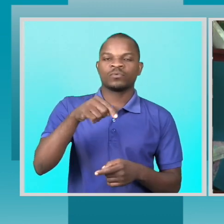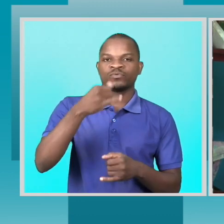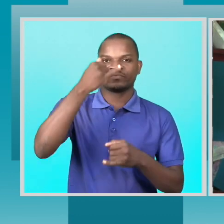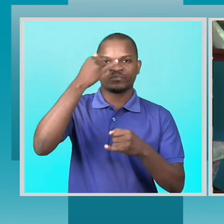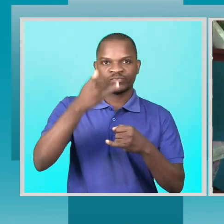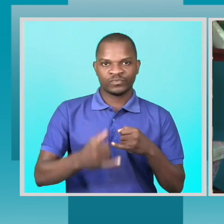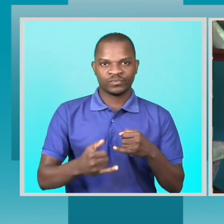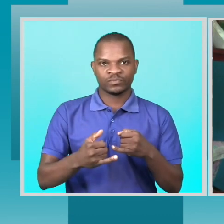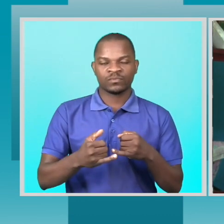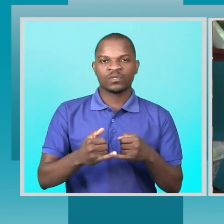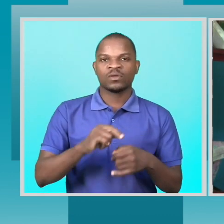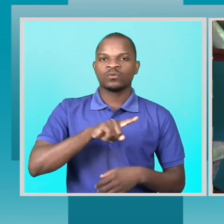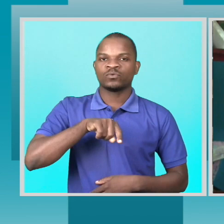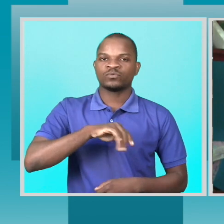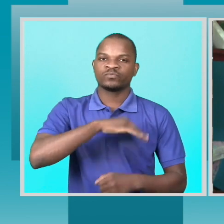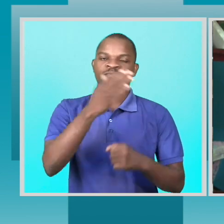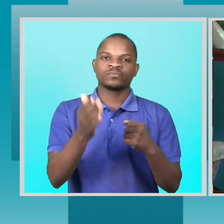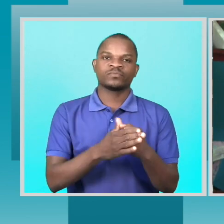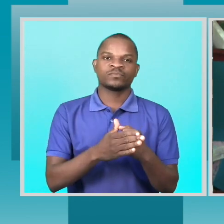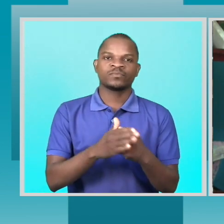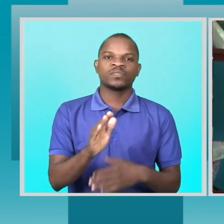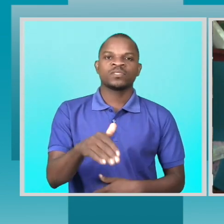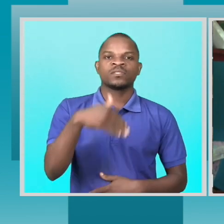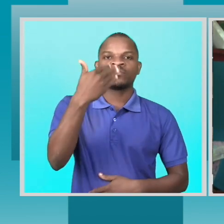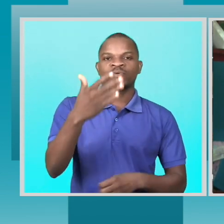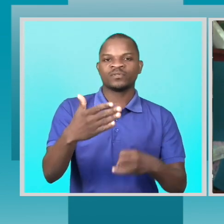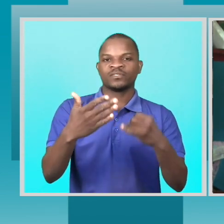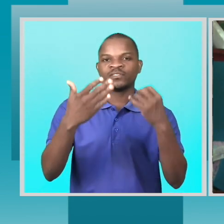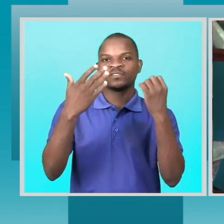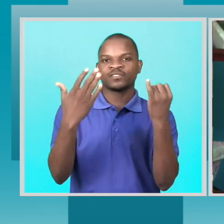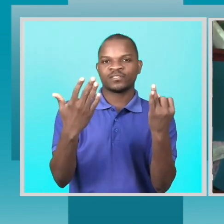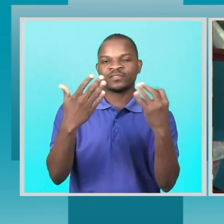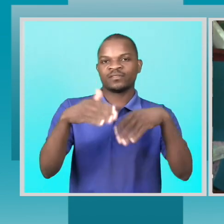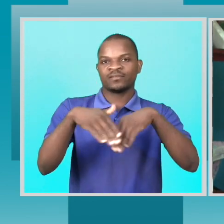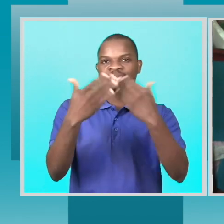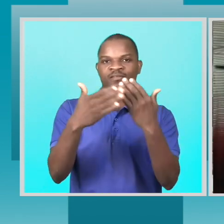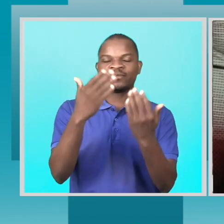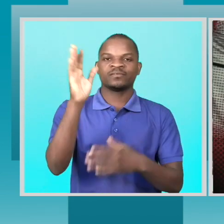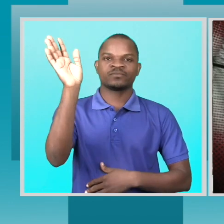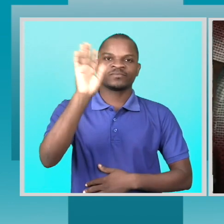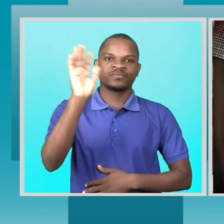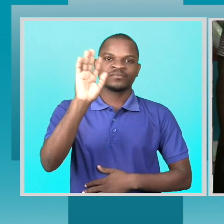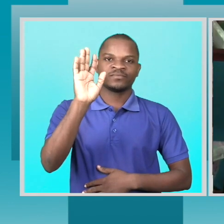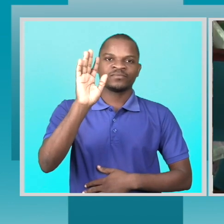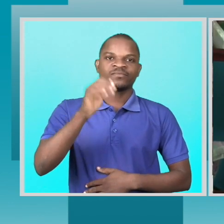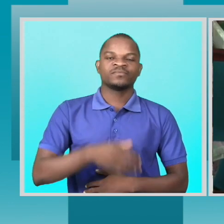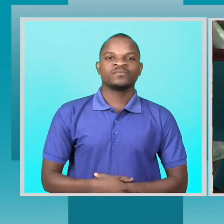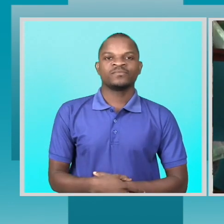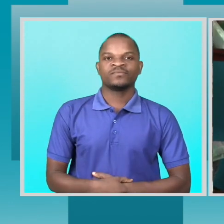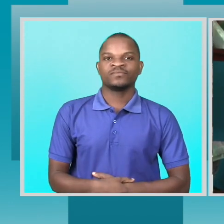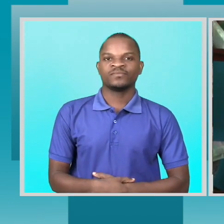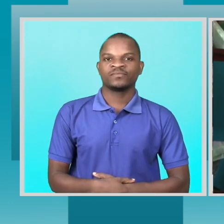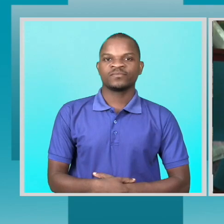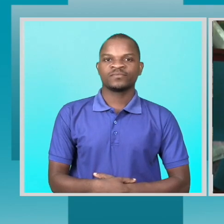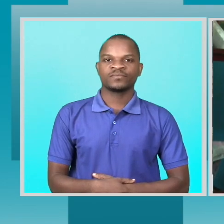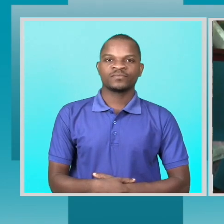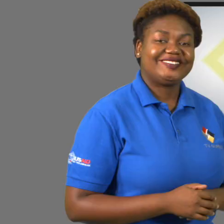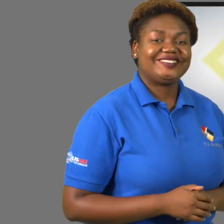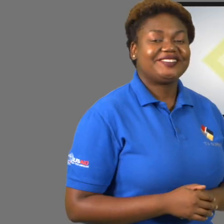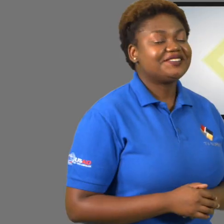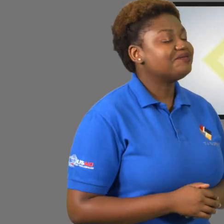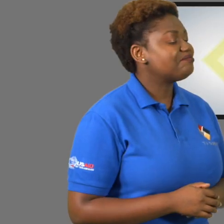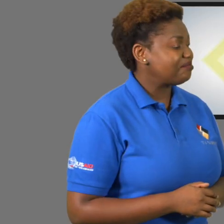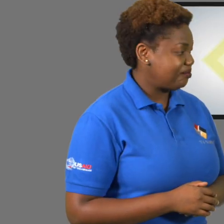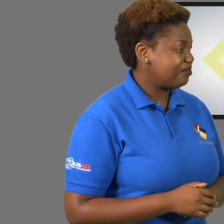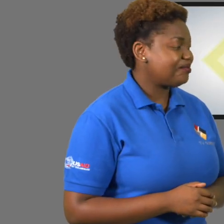especiais. Mas, para hoje é tudo, nós voltamos daqui a sete dias. Até lá.